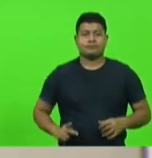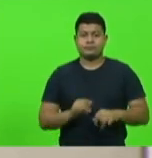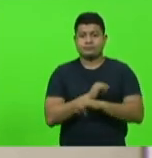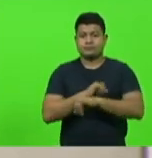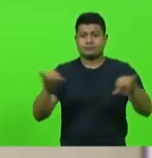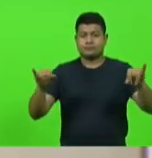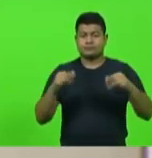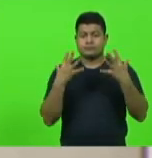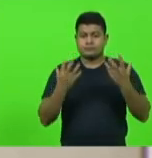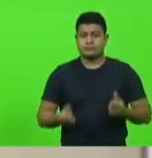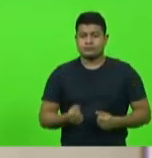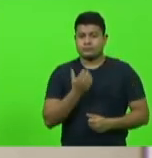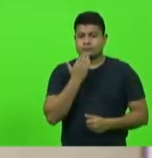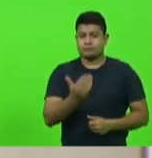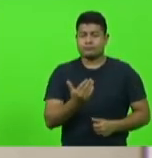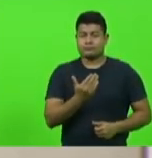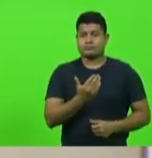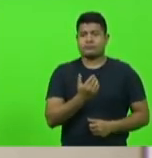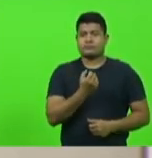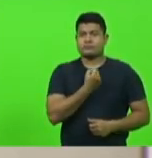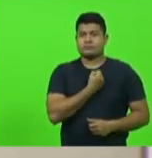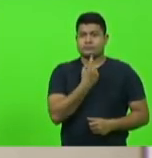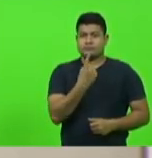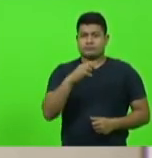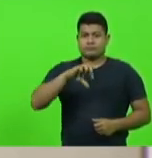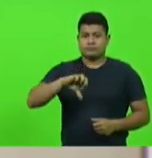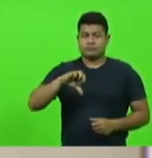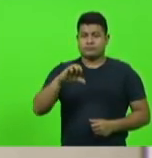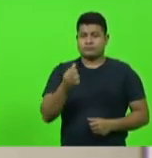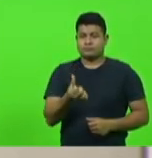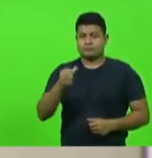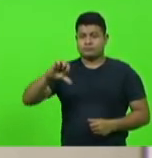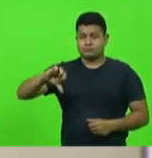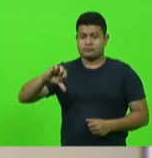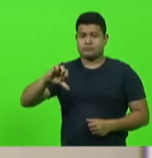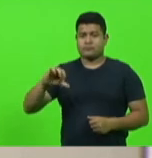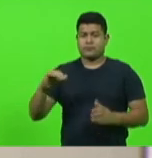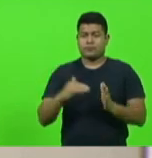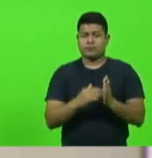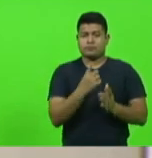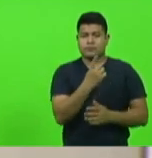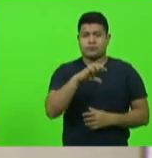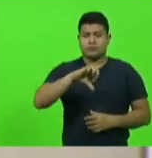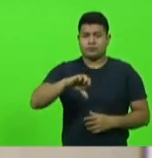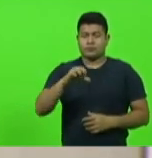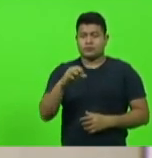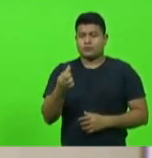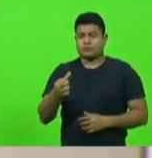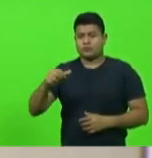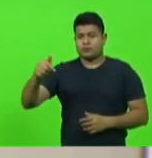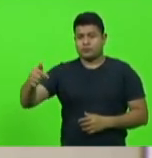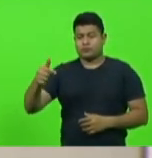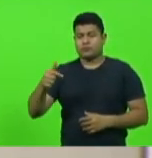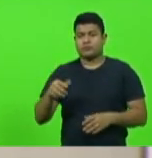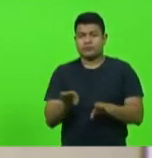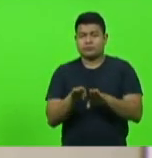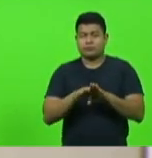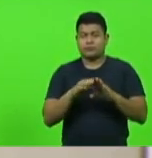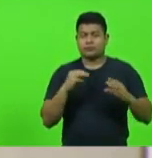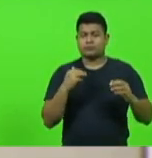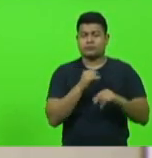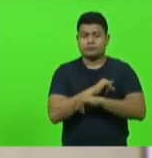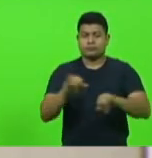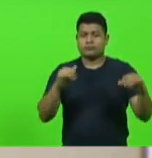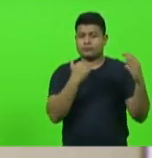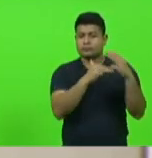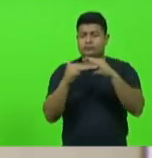seguintes requerimentos. Requerimentos 1969 a 1997. Esta presidência comunica e encaminhará aos destinatários, conforme determina o